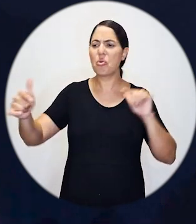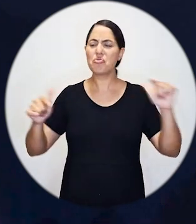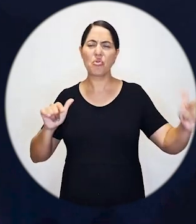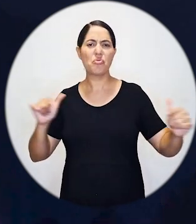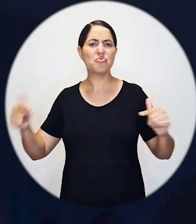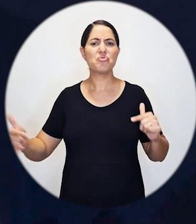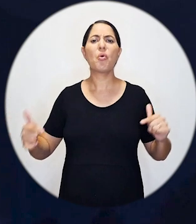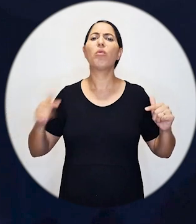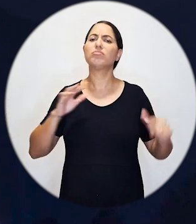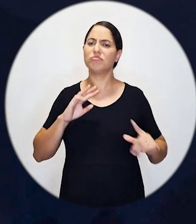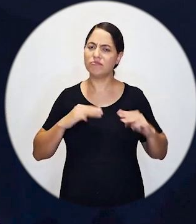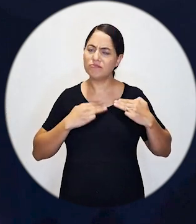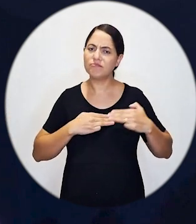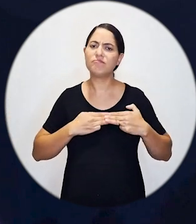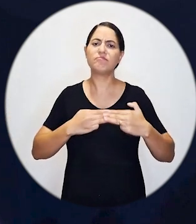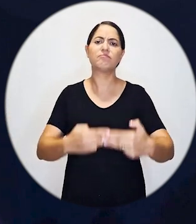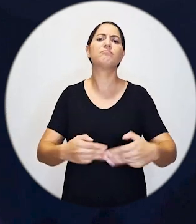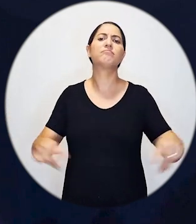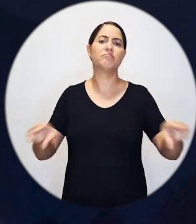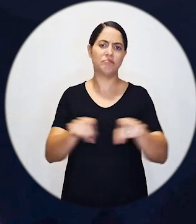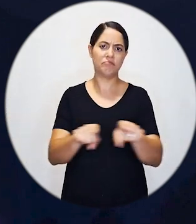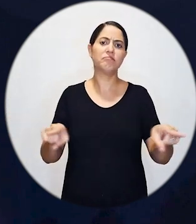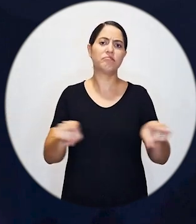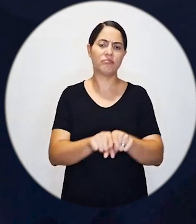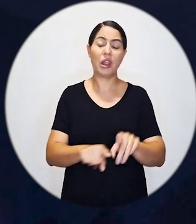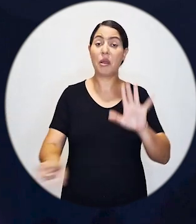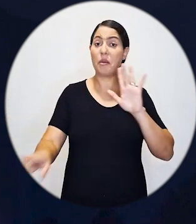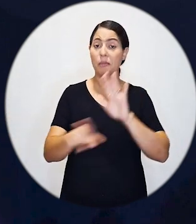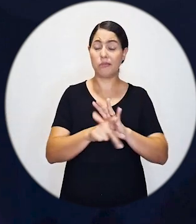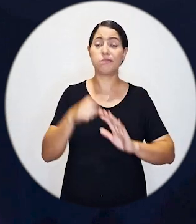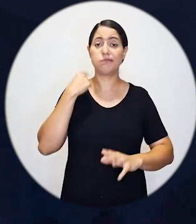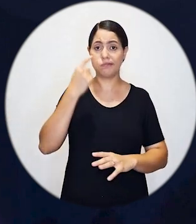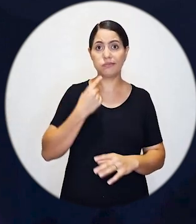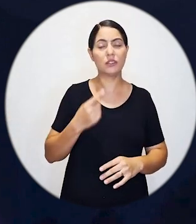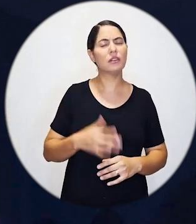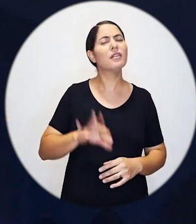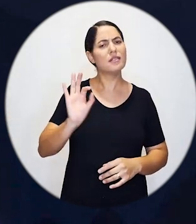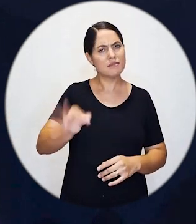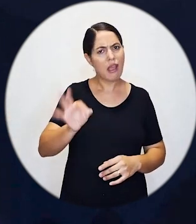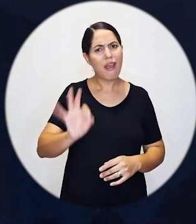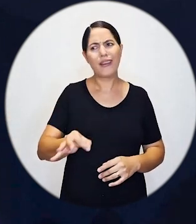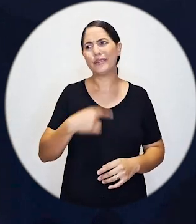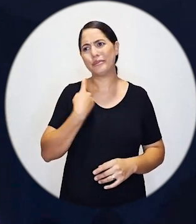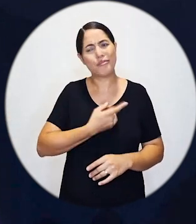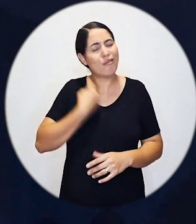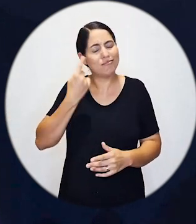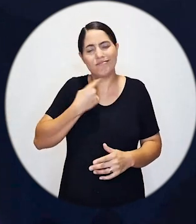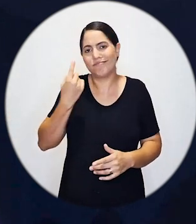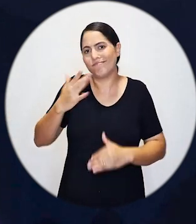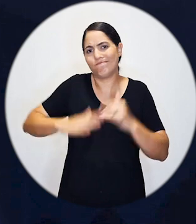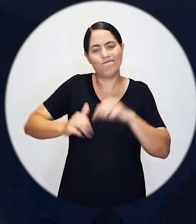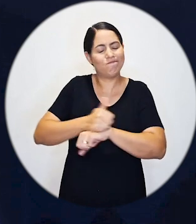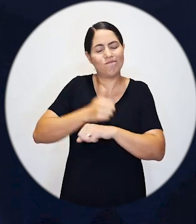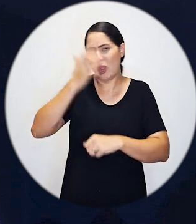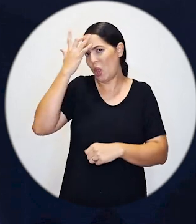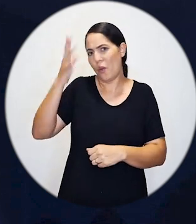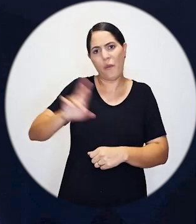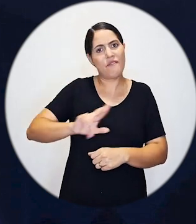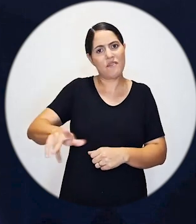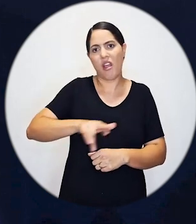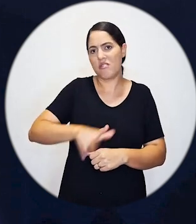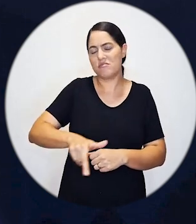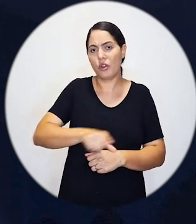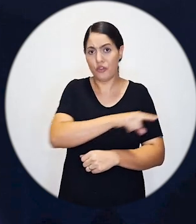missões tantas, né, de defesa das prerrogativas da própria advocacia. Sim, porque não é fácil ser advogado